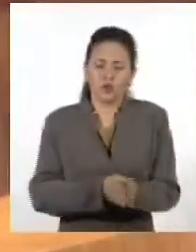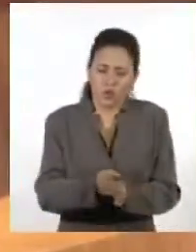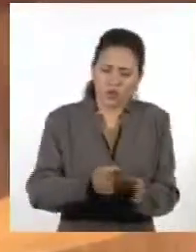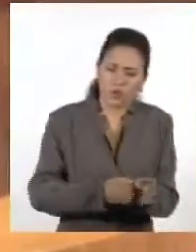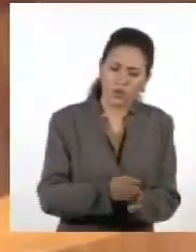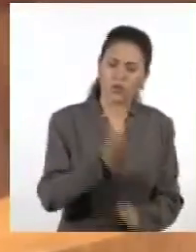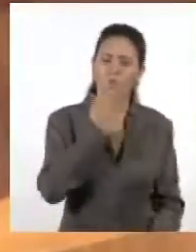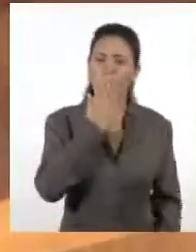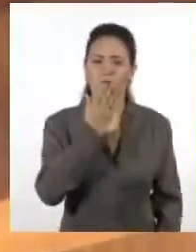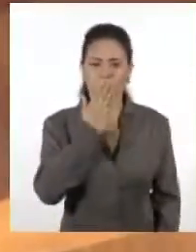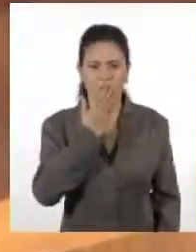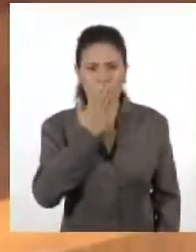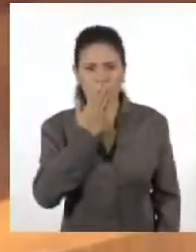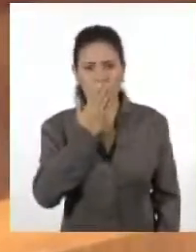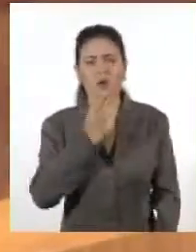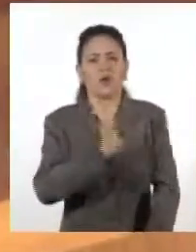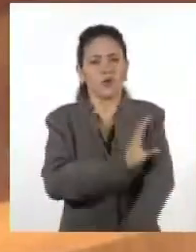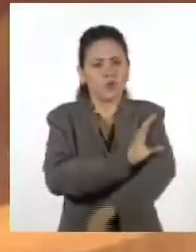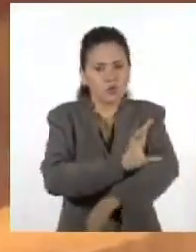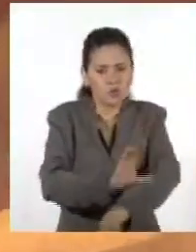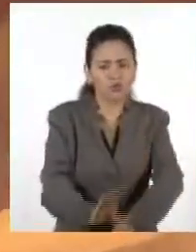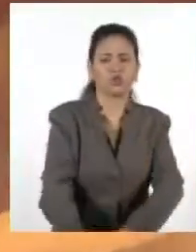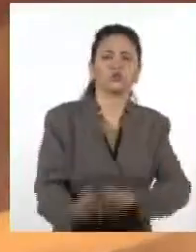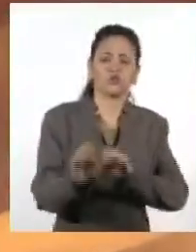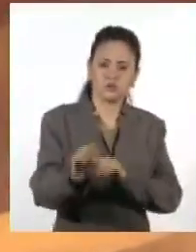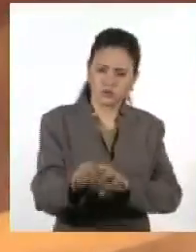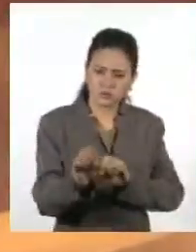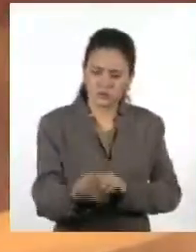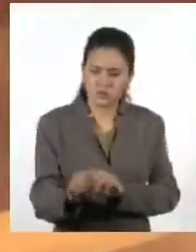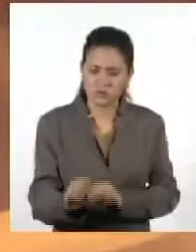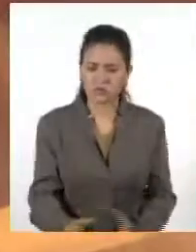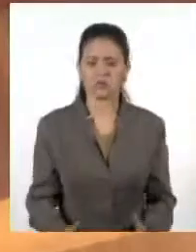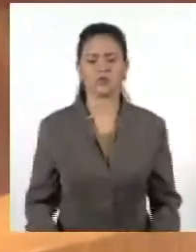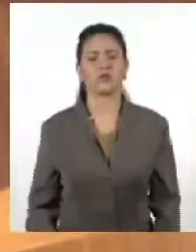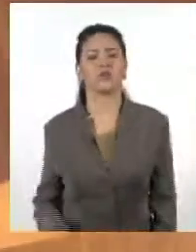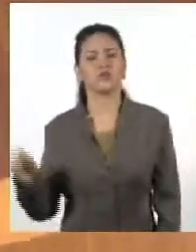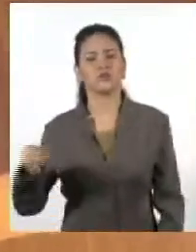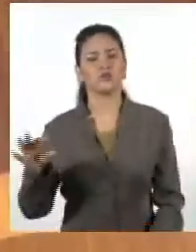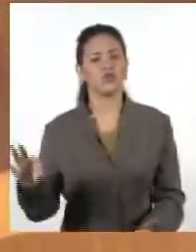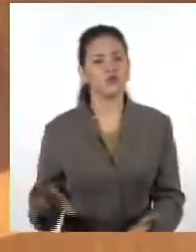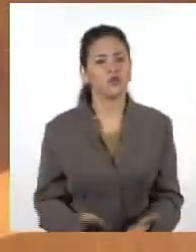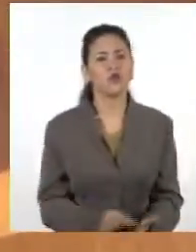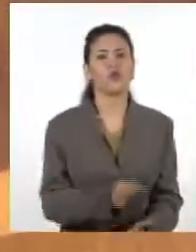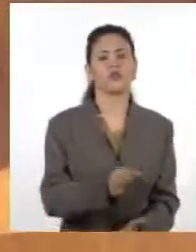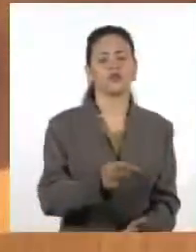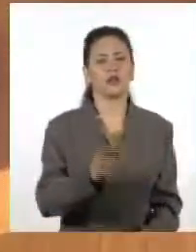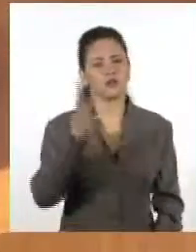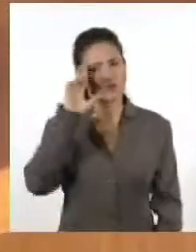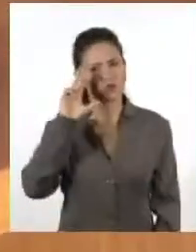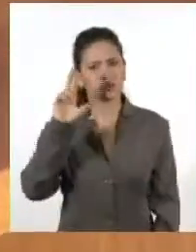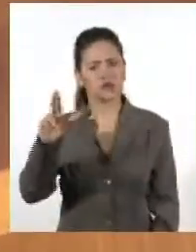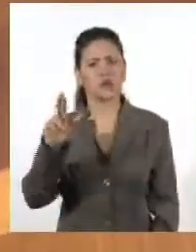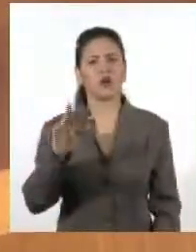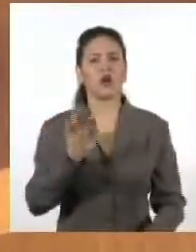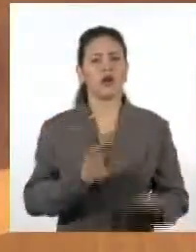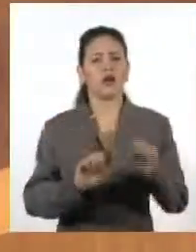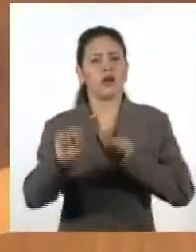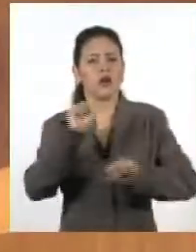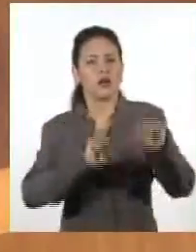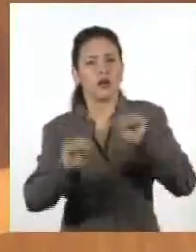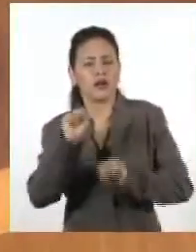prometeu curso de formação prometeu novos contratos para diretores zeladores e vigias nas escolas